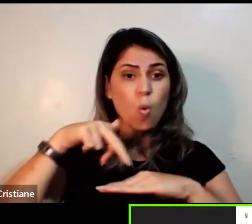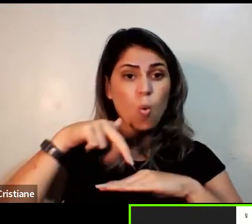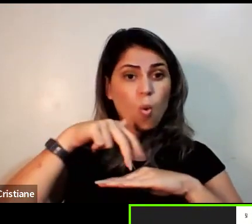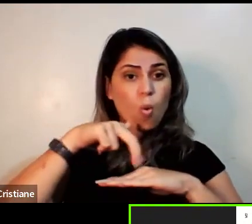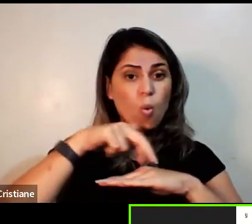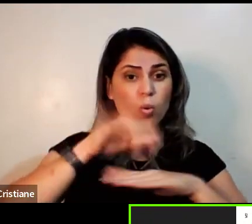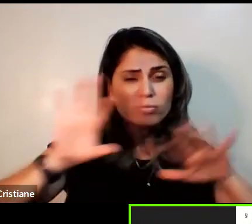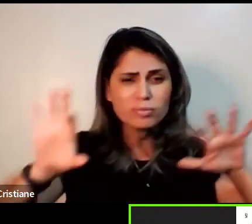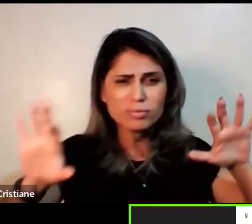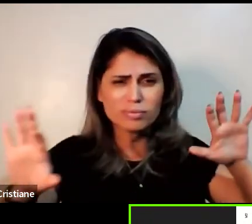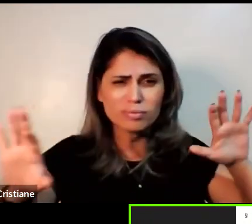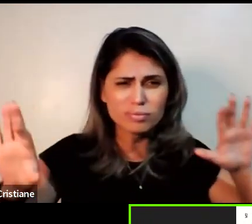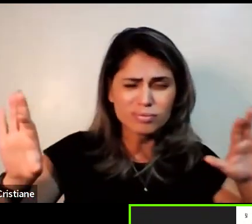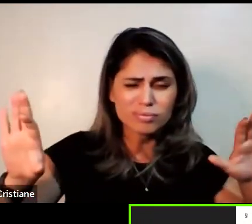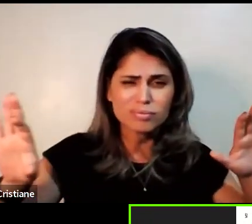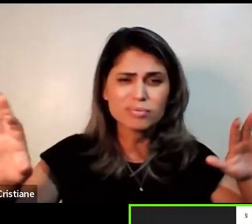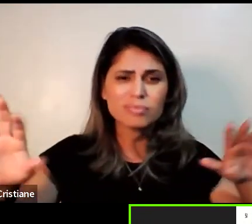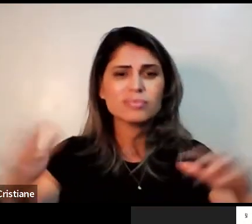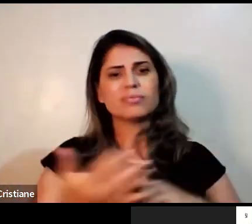nas paredes ainda, com a ajuda.